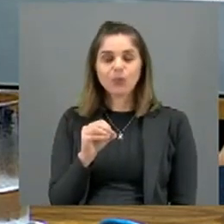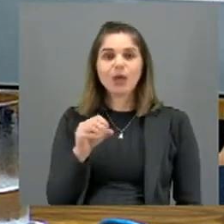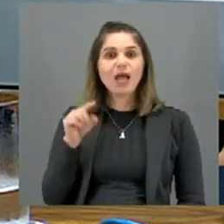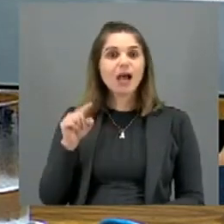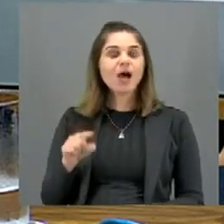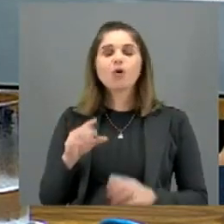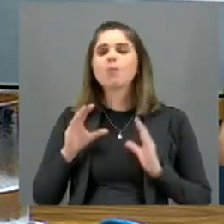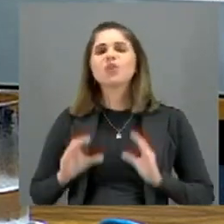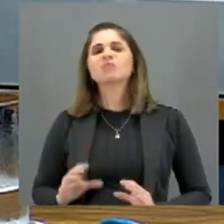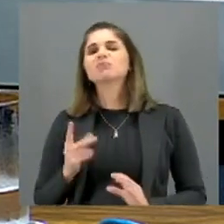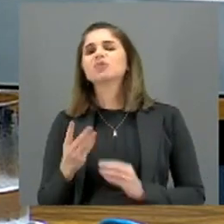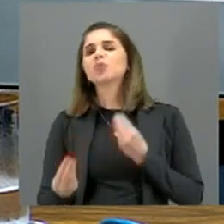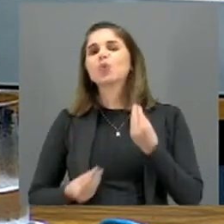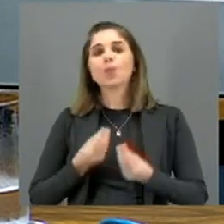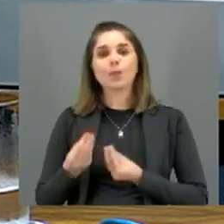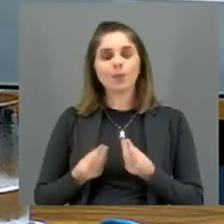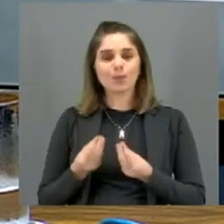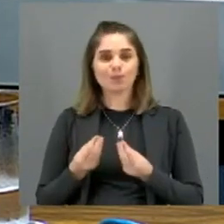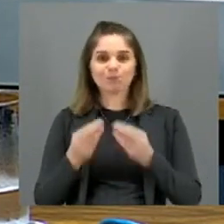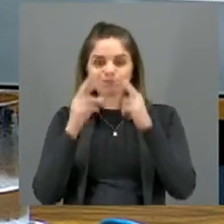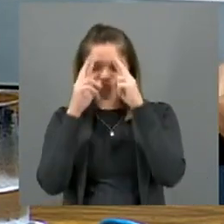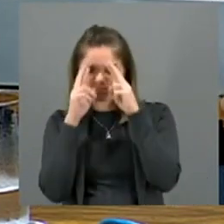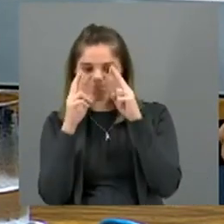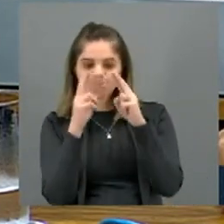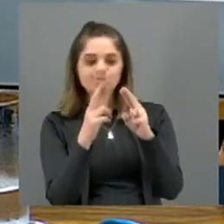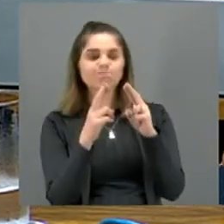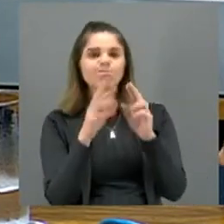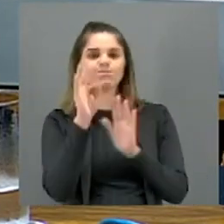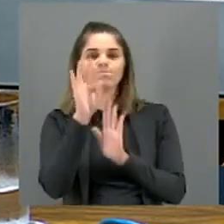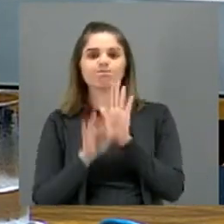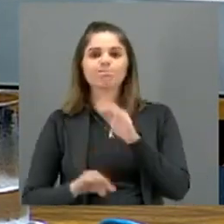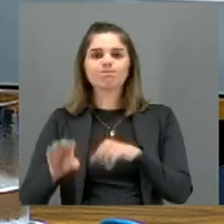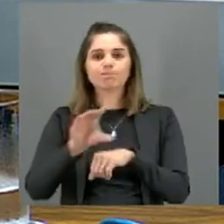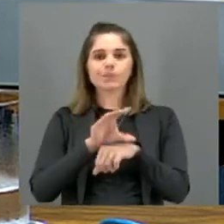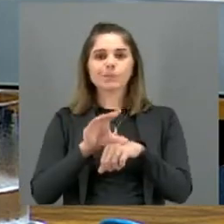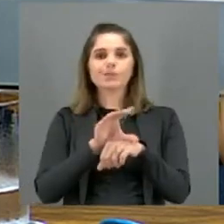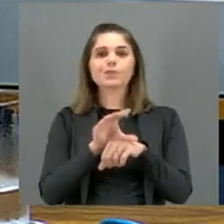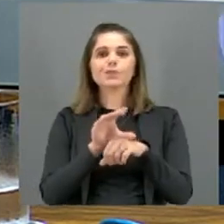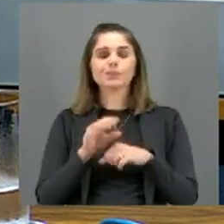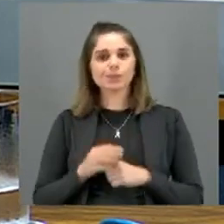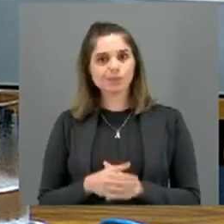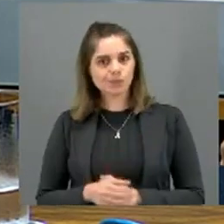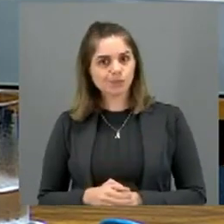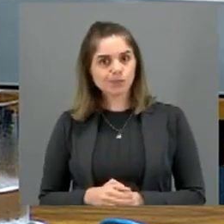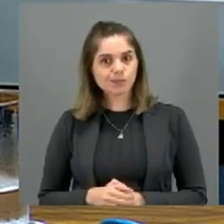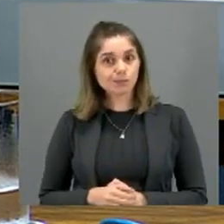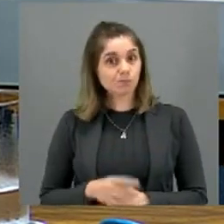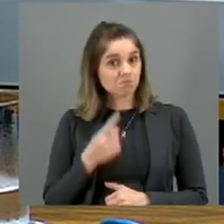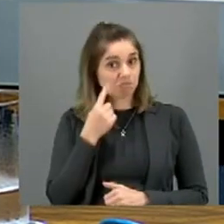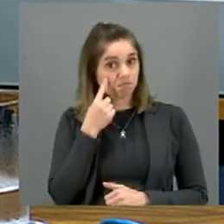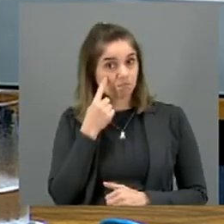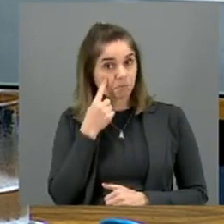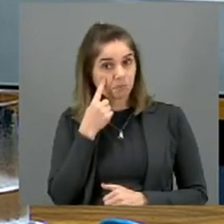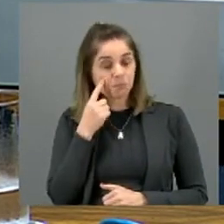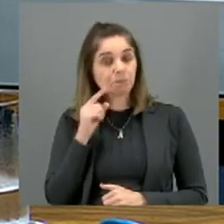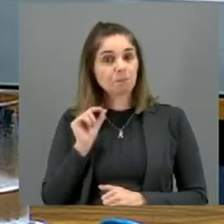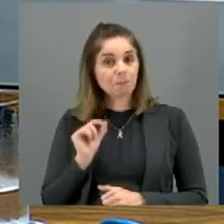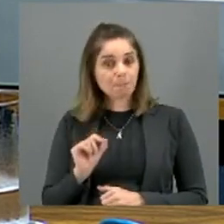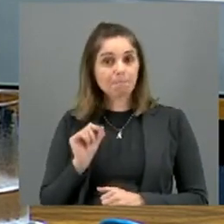comportou respeitando o texto constitucional. E olha